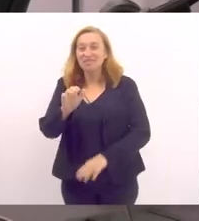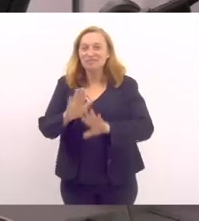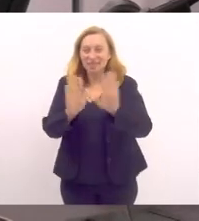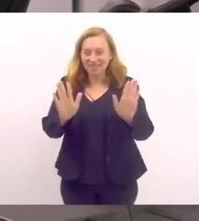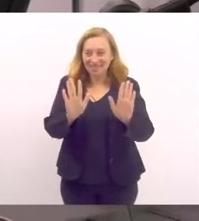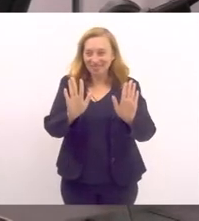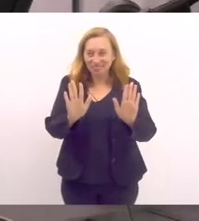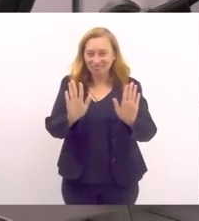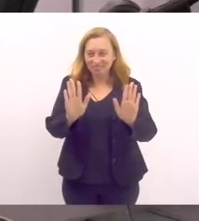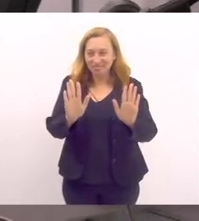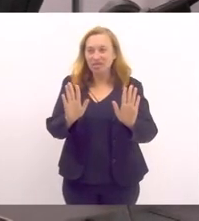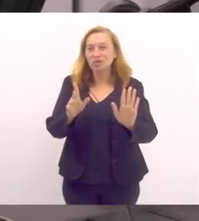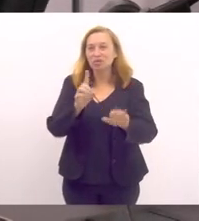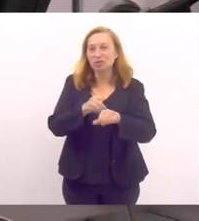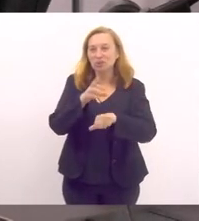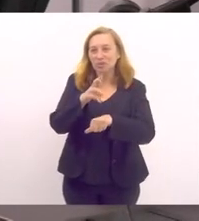Paulo,